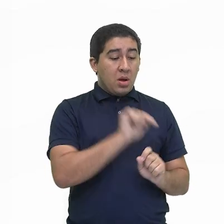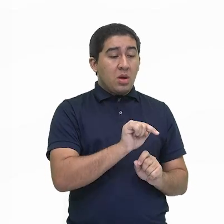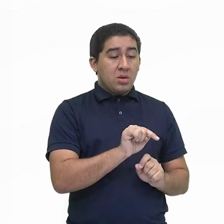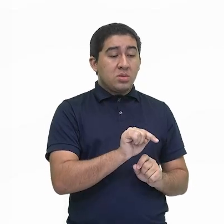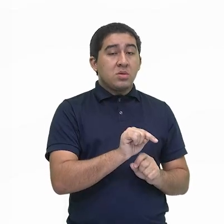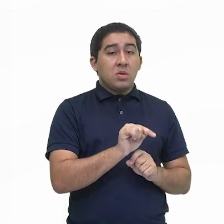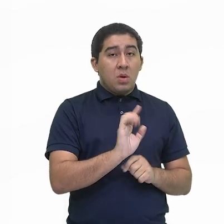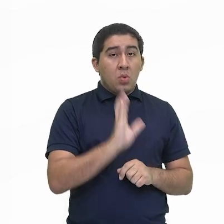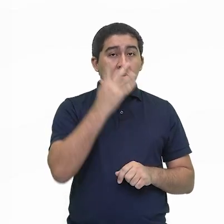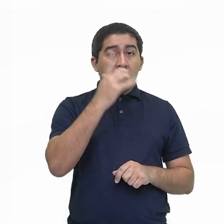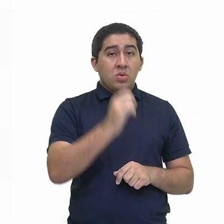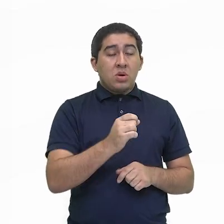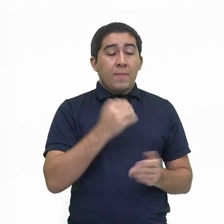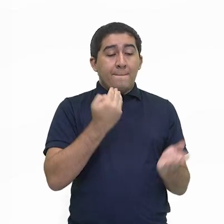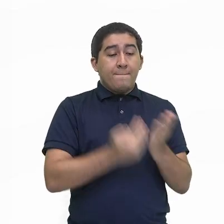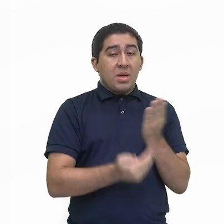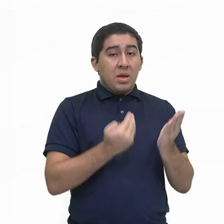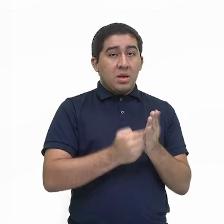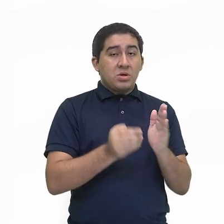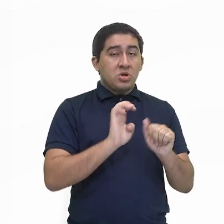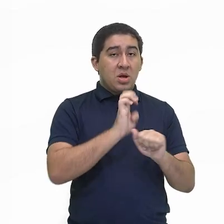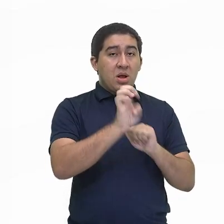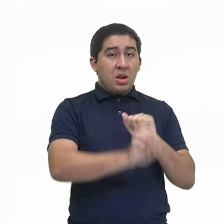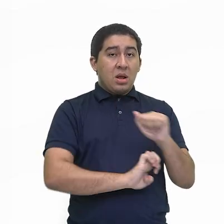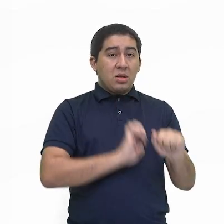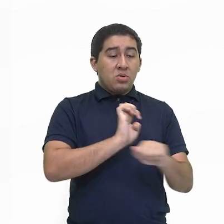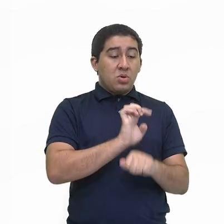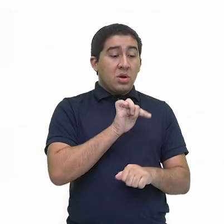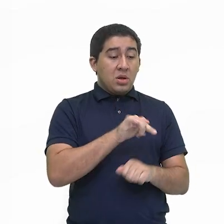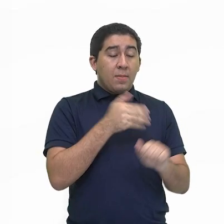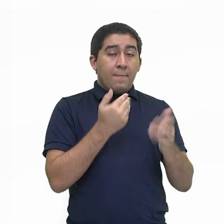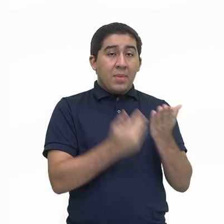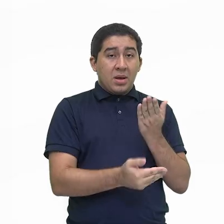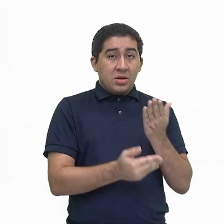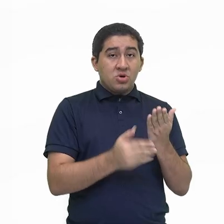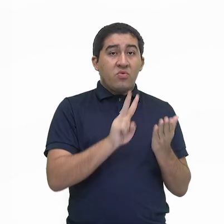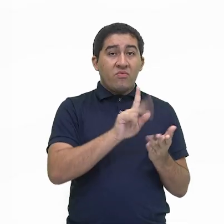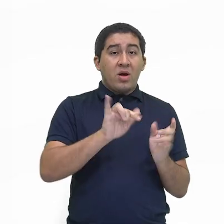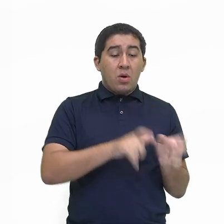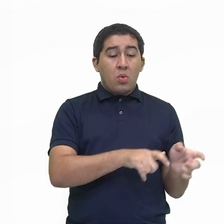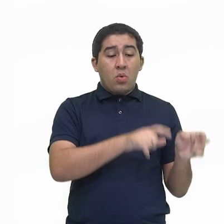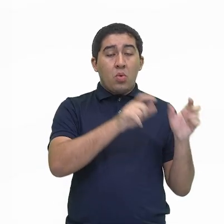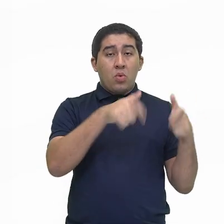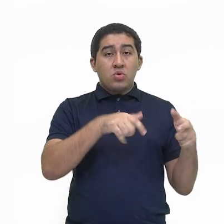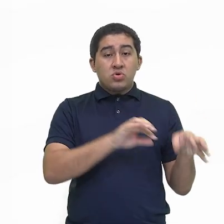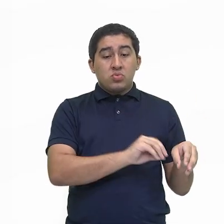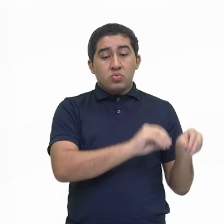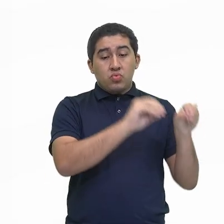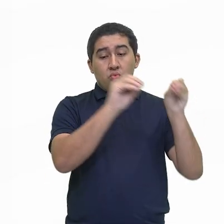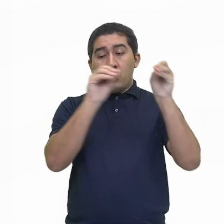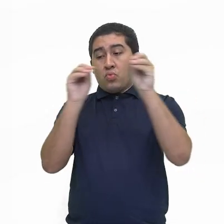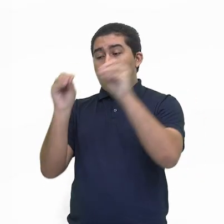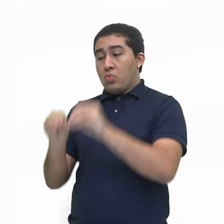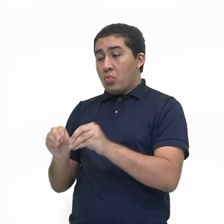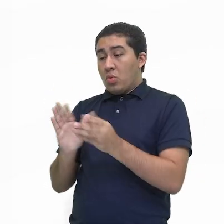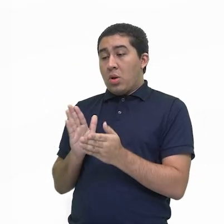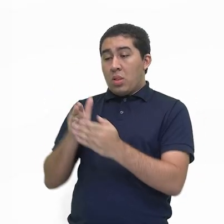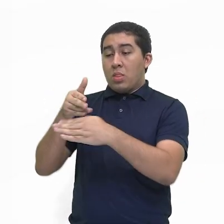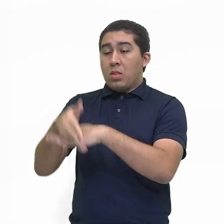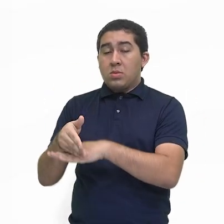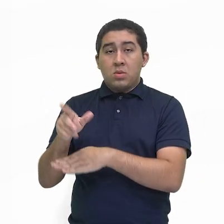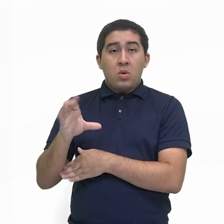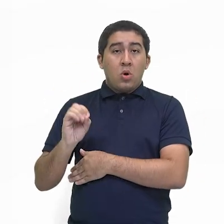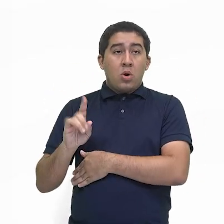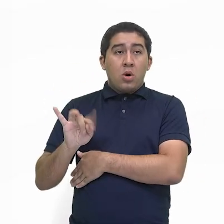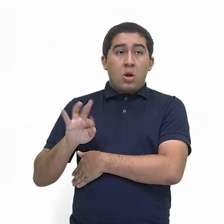onde ocorre o processo de perda dos elétrons, a oxidação, em direção ao cobre, assim como você vê na seta, né? Então,